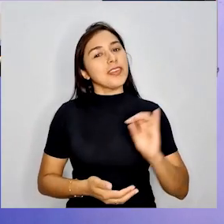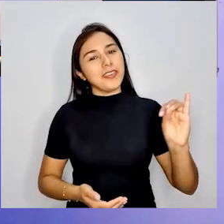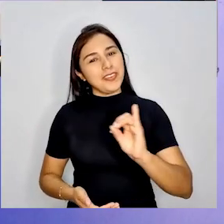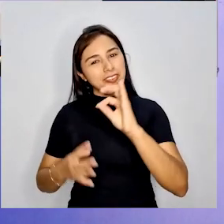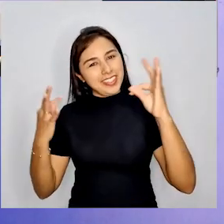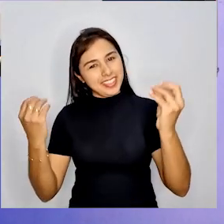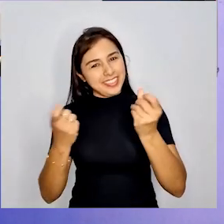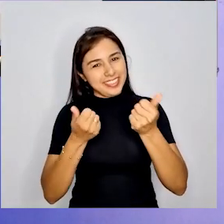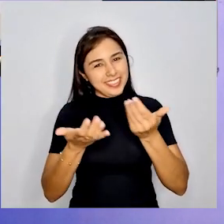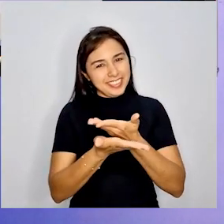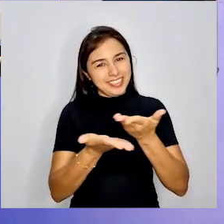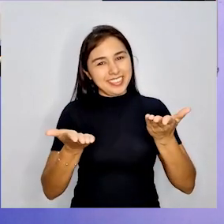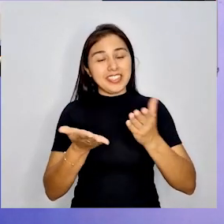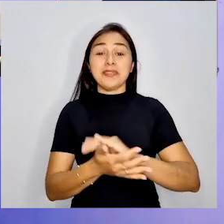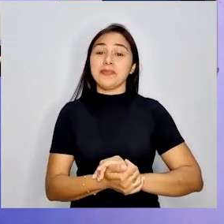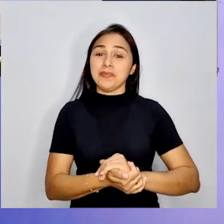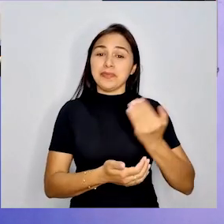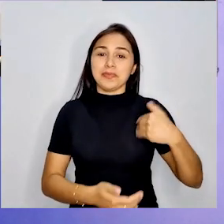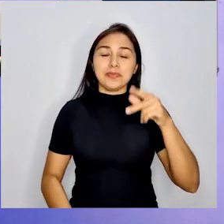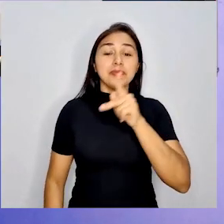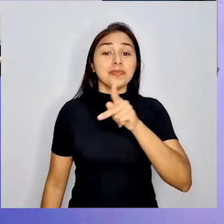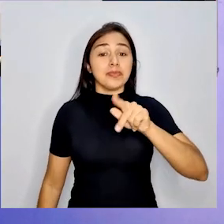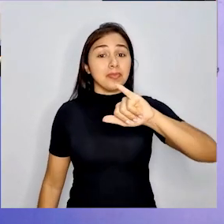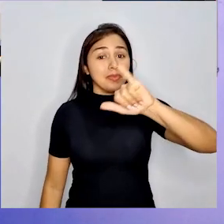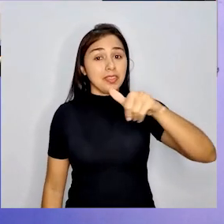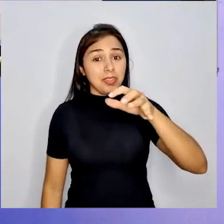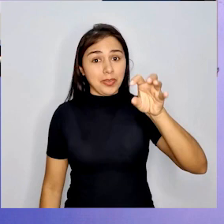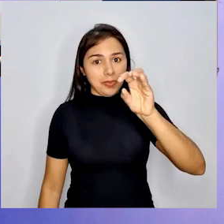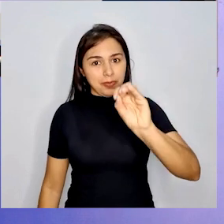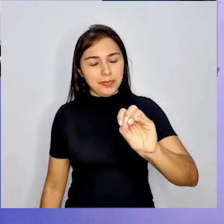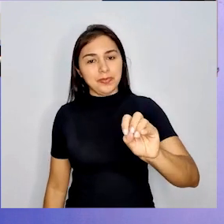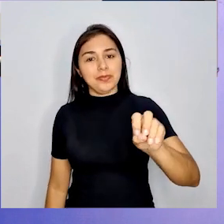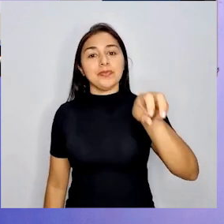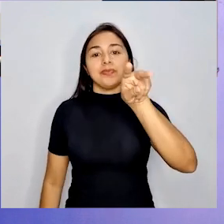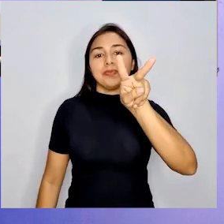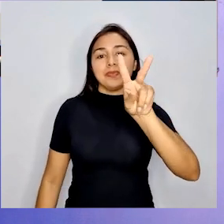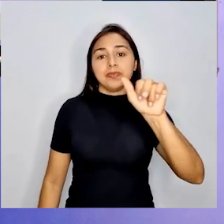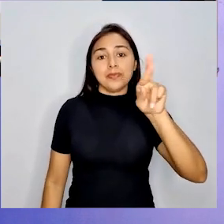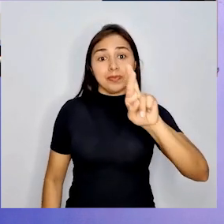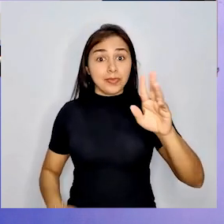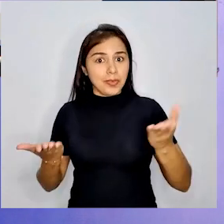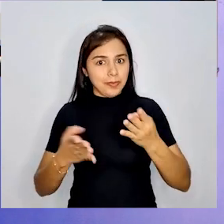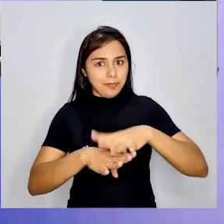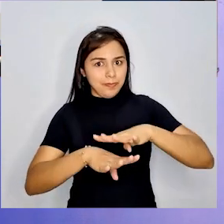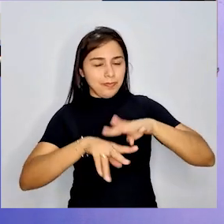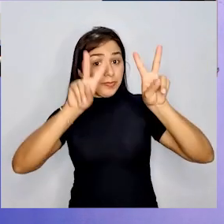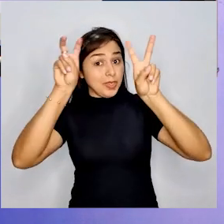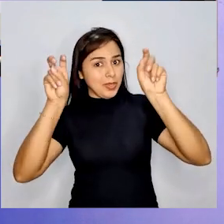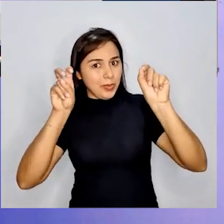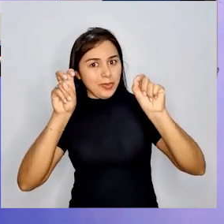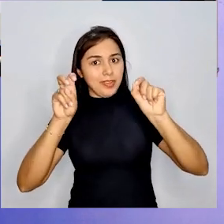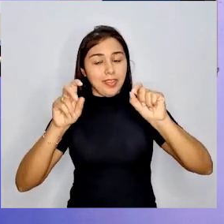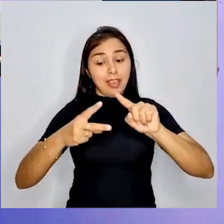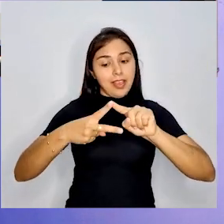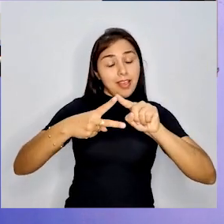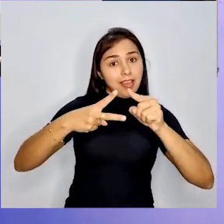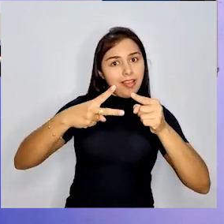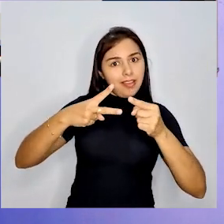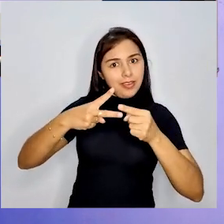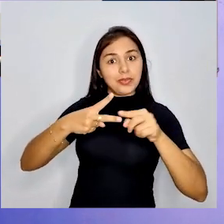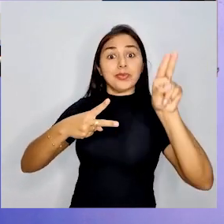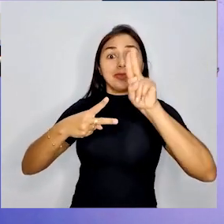Olá pessoal, tudo bem? Eu sou o professor João Vitor e na aula de hoje vamos falar sobre ângulos determinados por retas